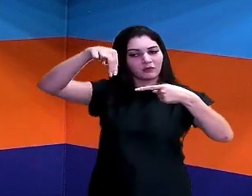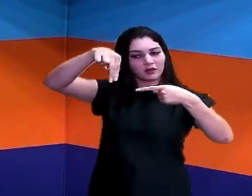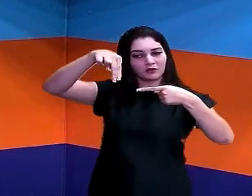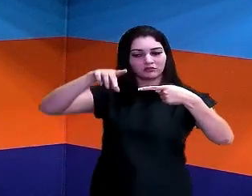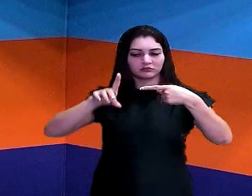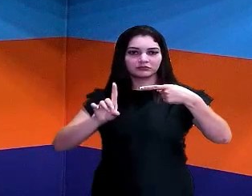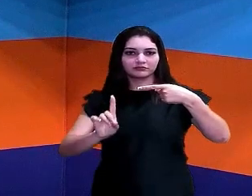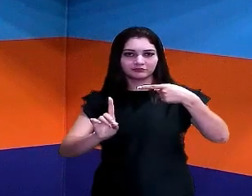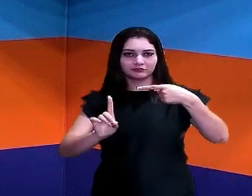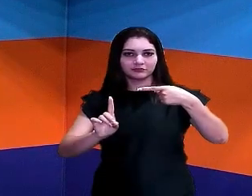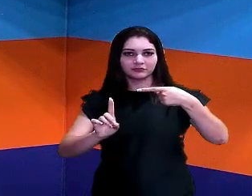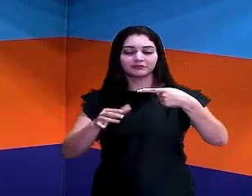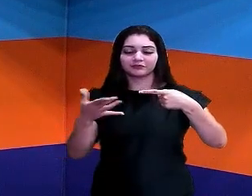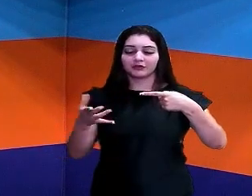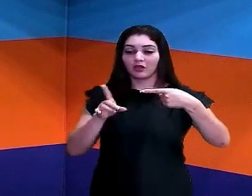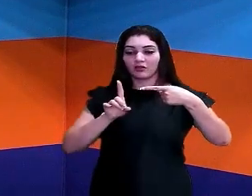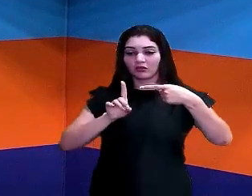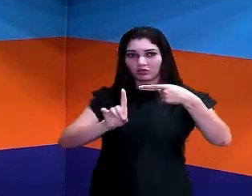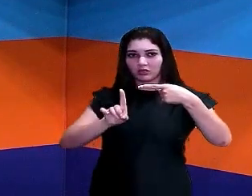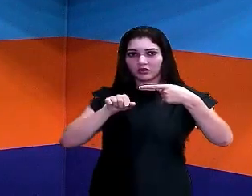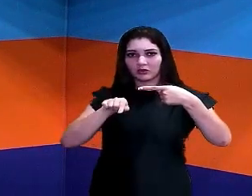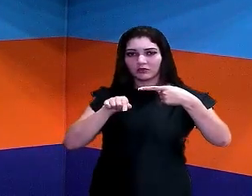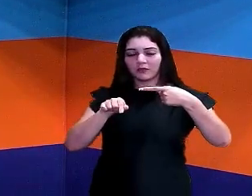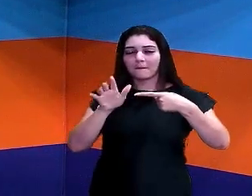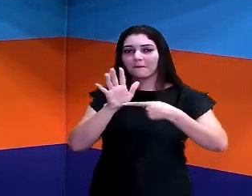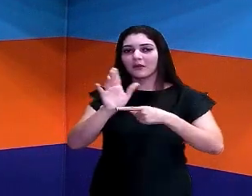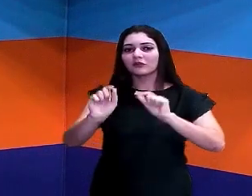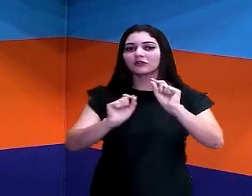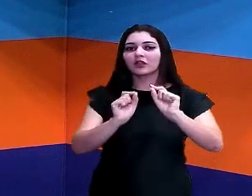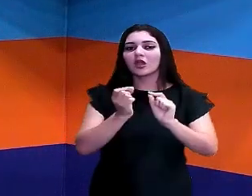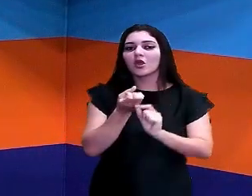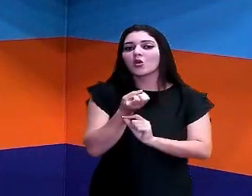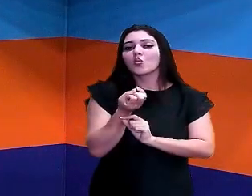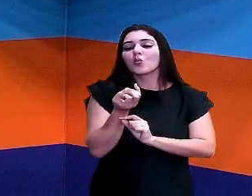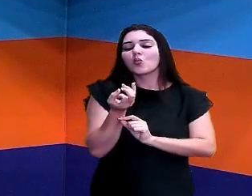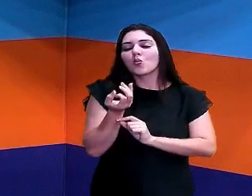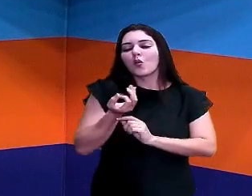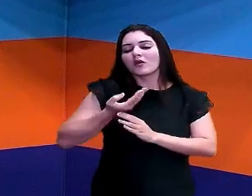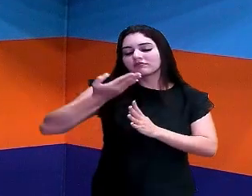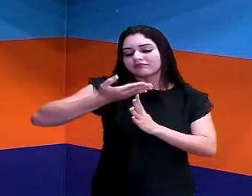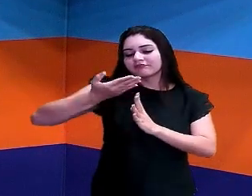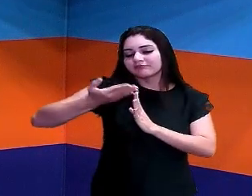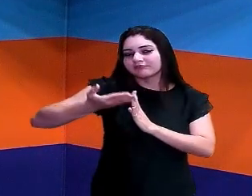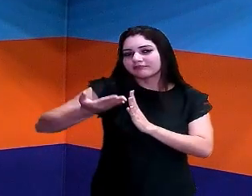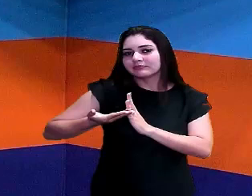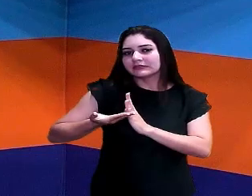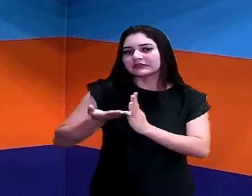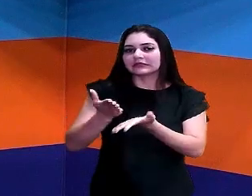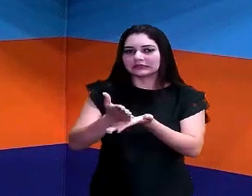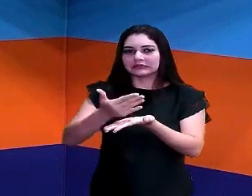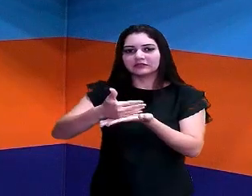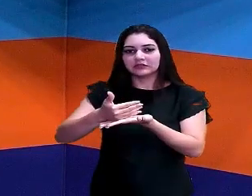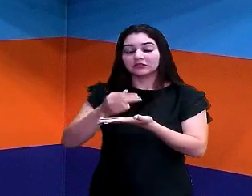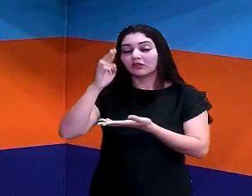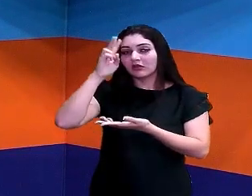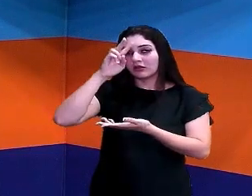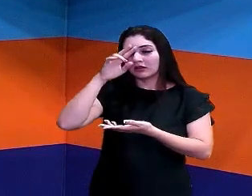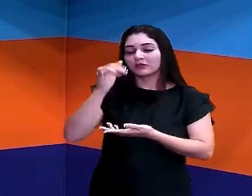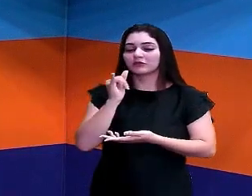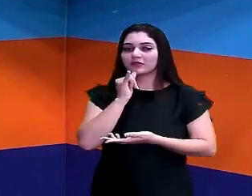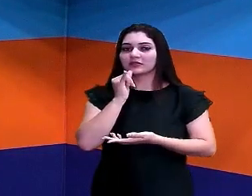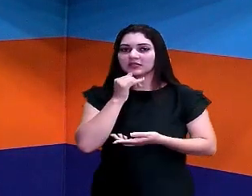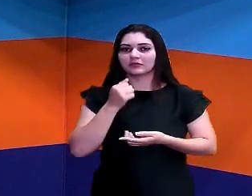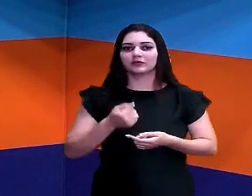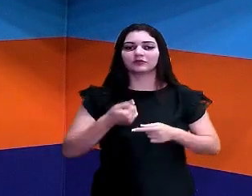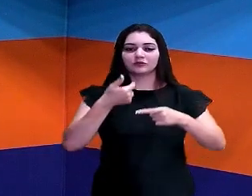denominador. Denominador indica em quantas partes o inteiro foi dividido. Lembram disso? Vamos ao exemplo aqui,